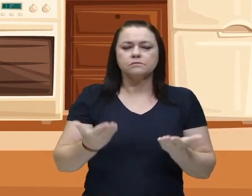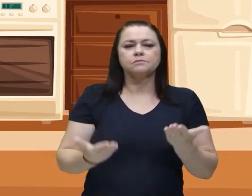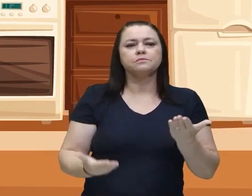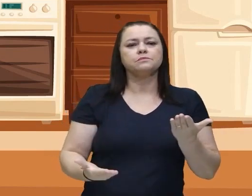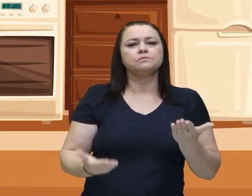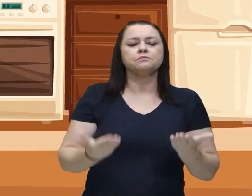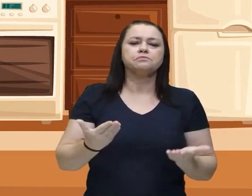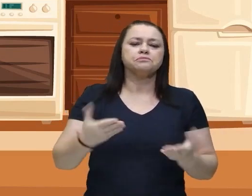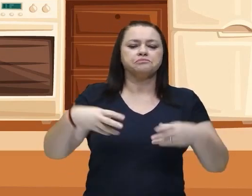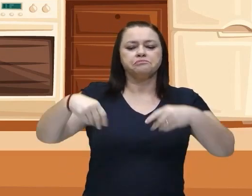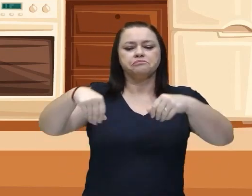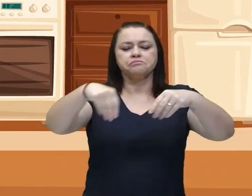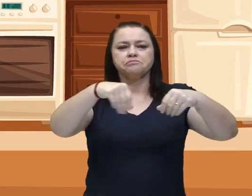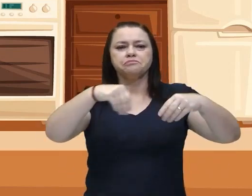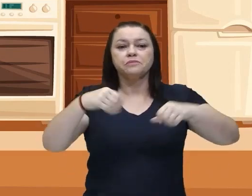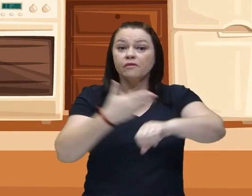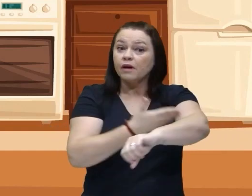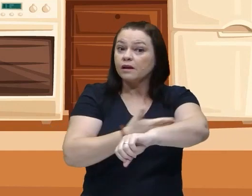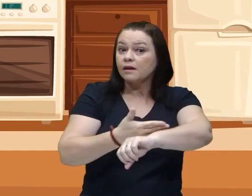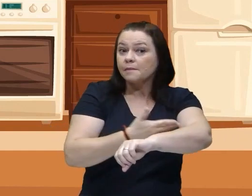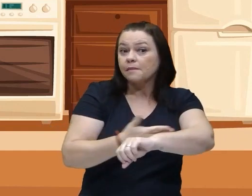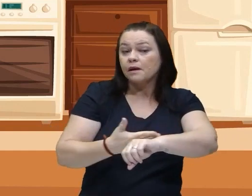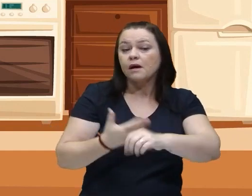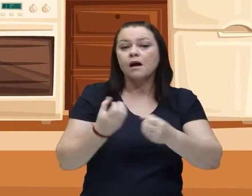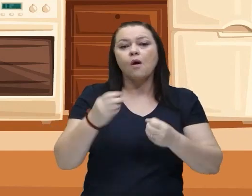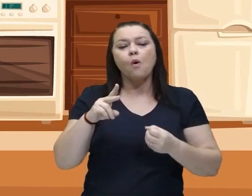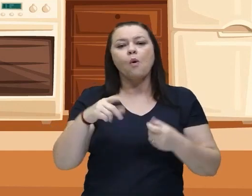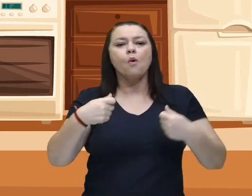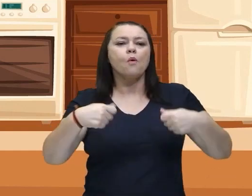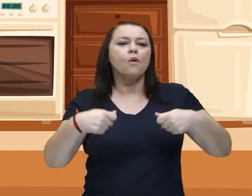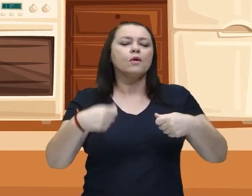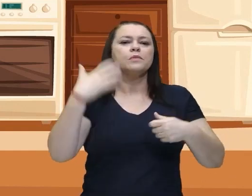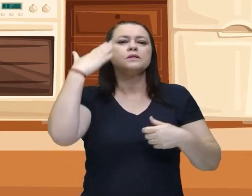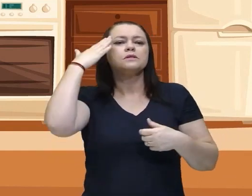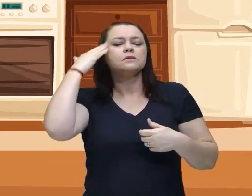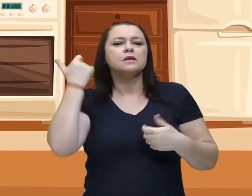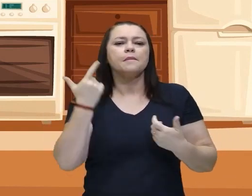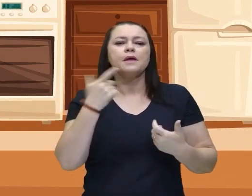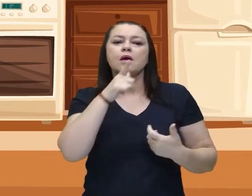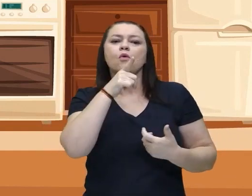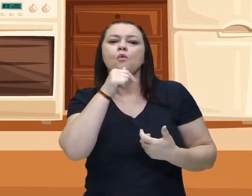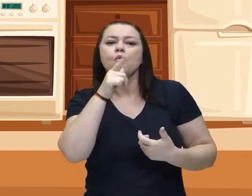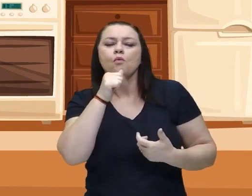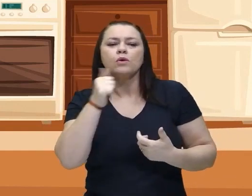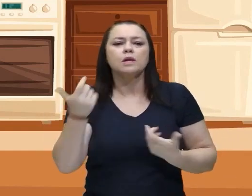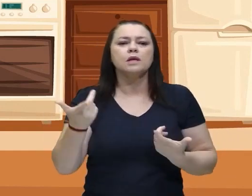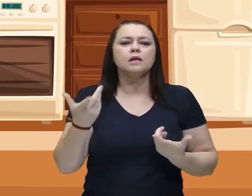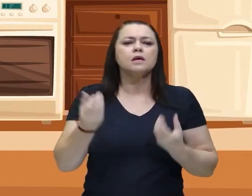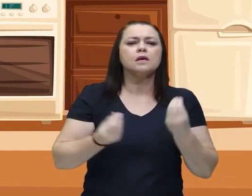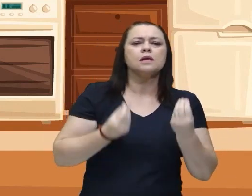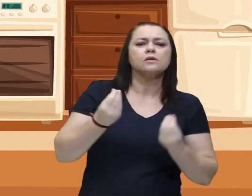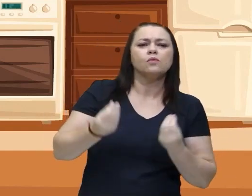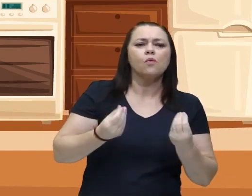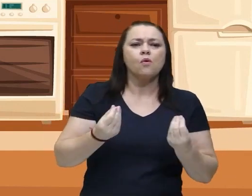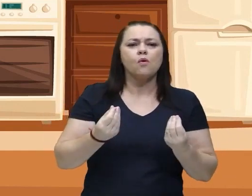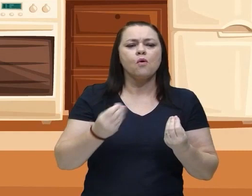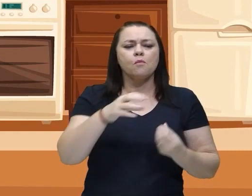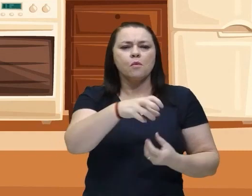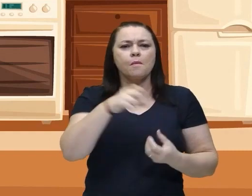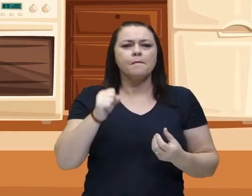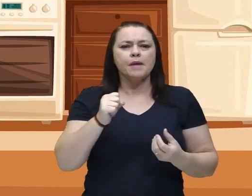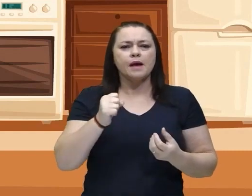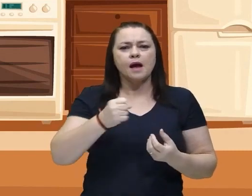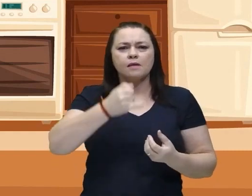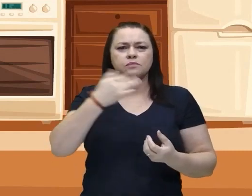de farinha, ou eu preciso fazer o quê, professor? Saber um determinado líquido, né? Para onde é que ele vai, ou eu preciso pegar uma certa quantidade